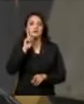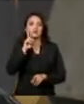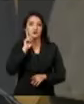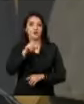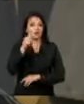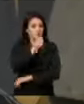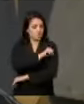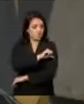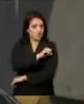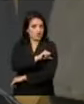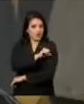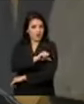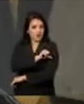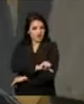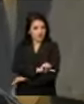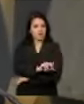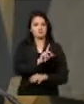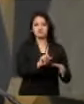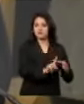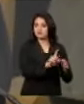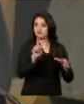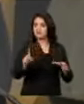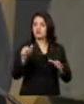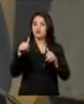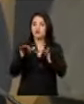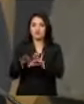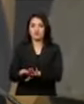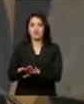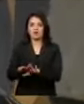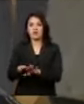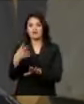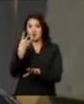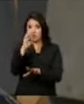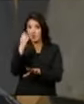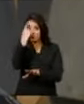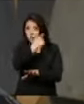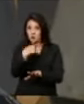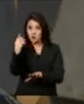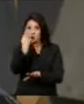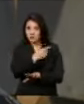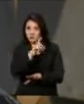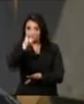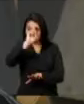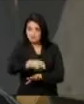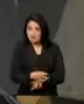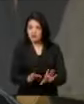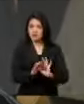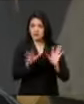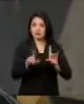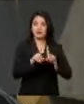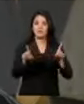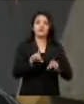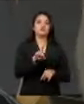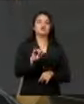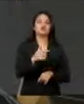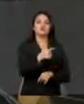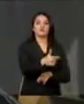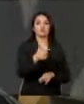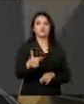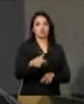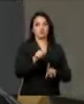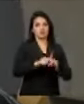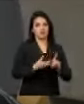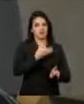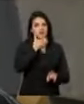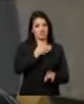horas. Ato contínuo. Em 22 de dezembro, imediato, o